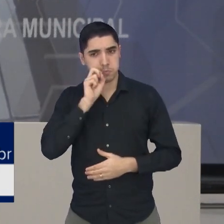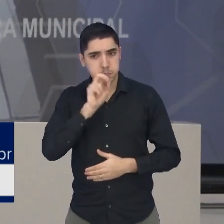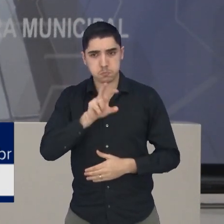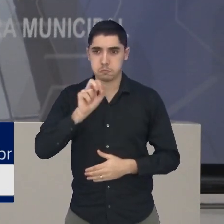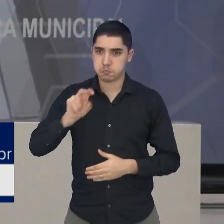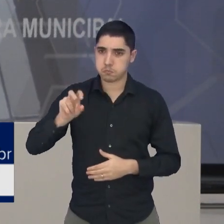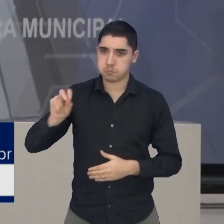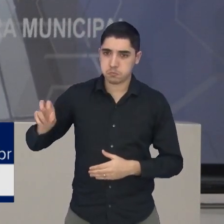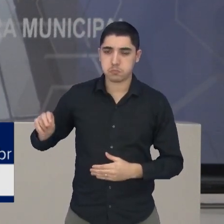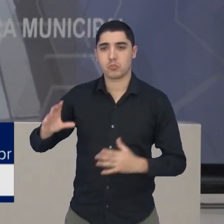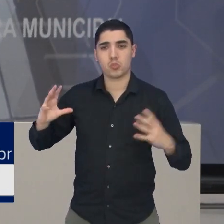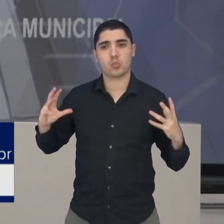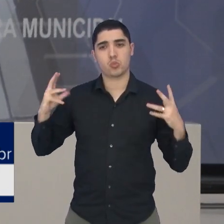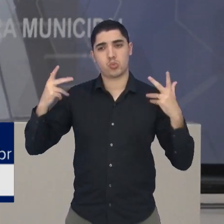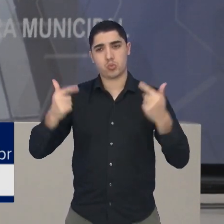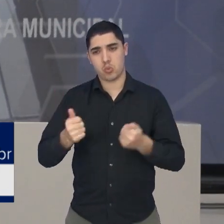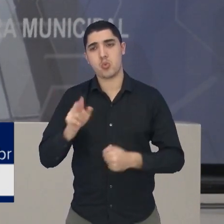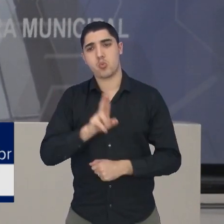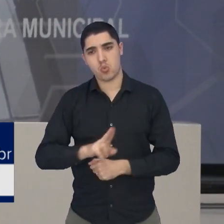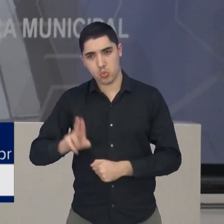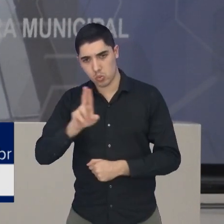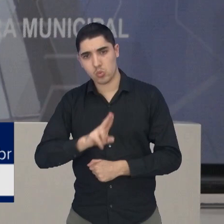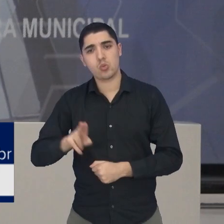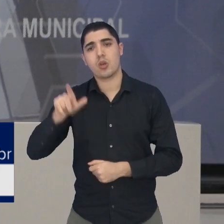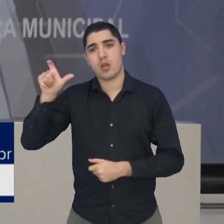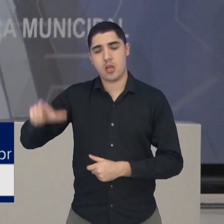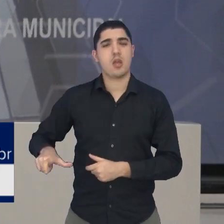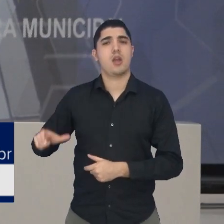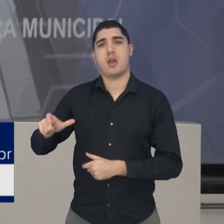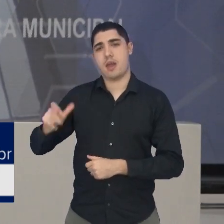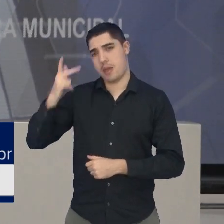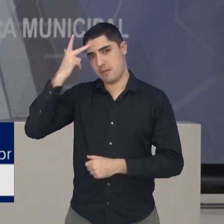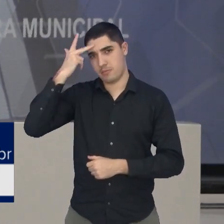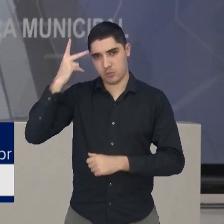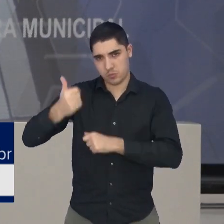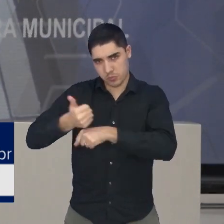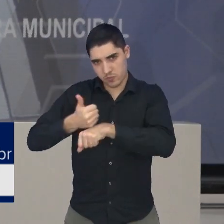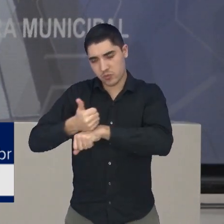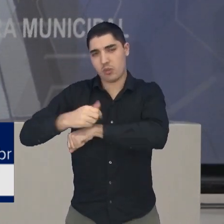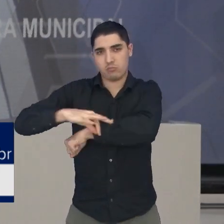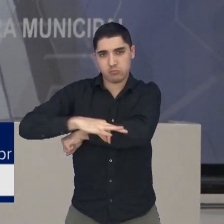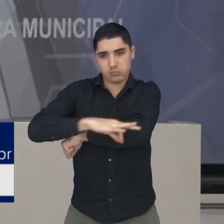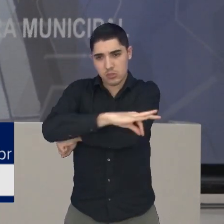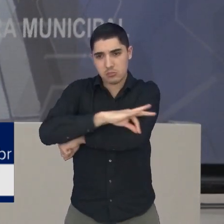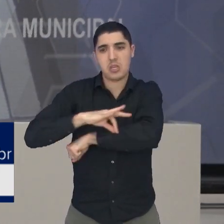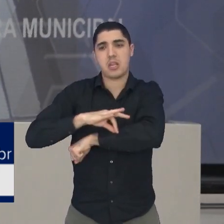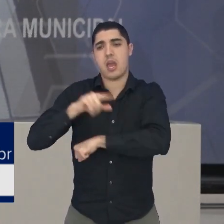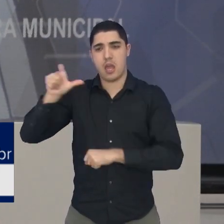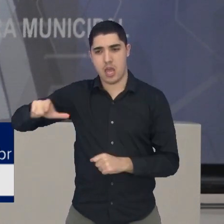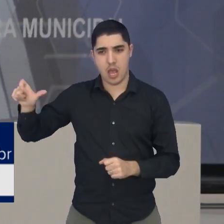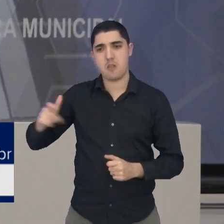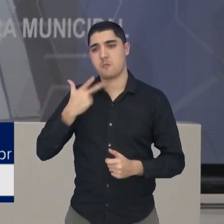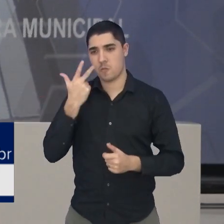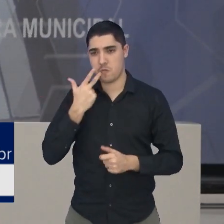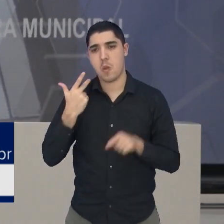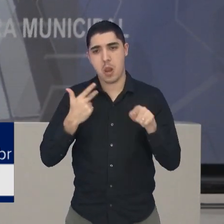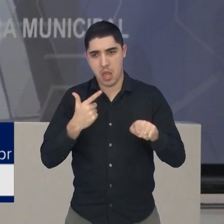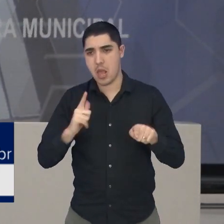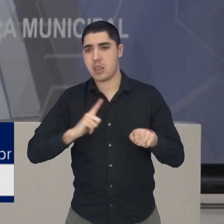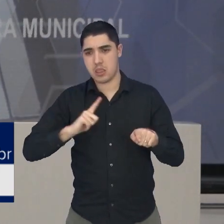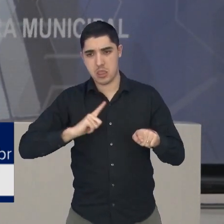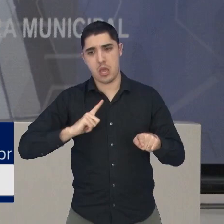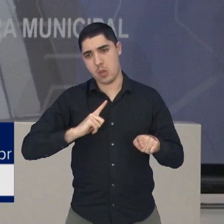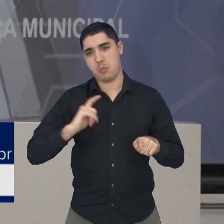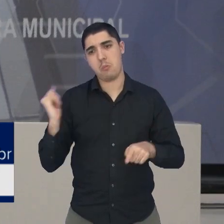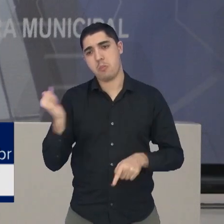afora, os urbanistas, os arquitetos que têm discutido isso, demonstrando os benefícios da